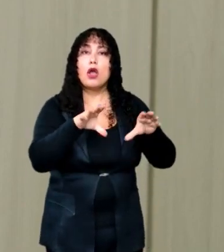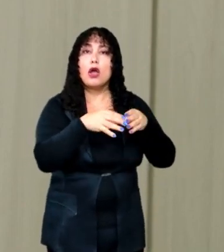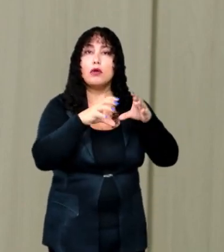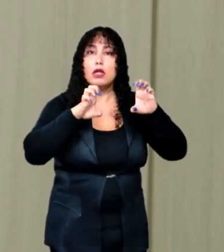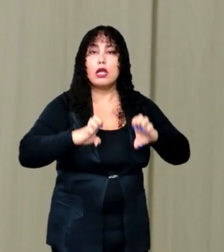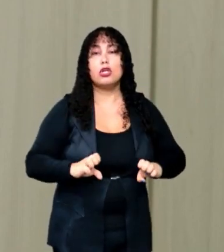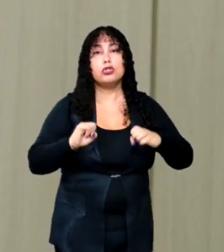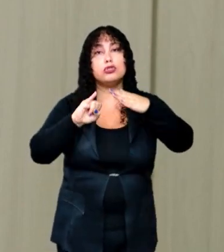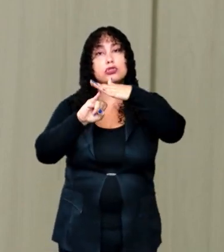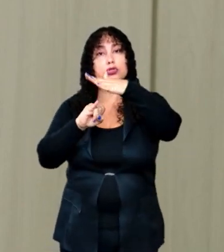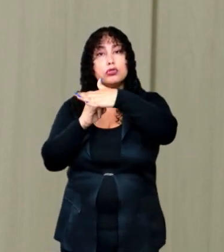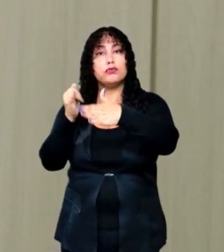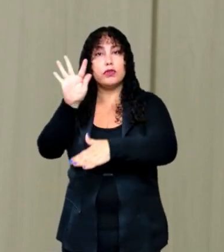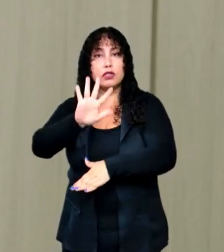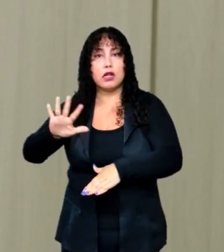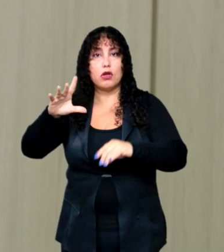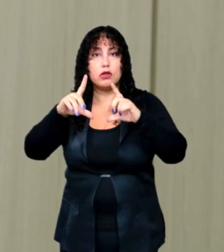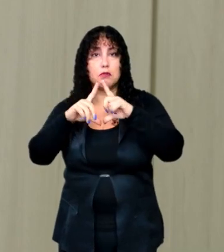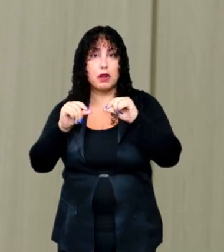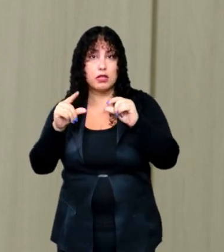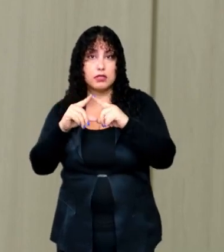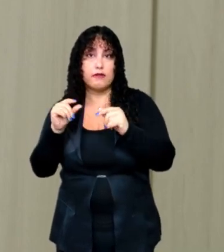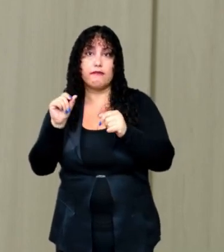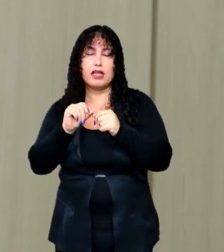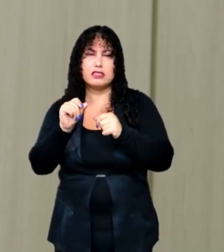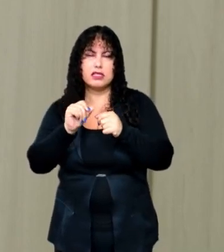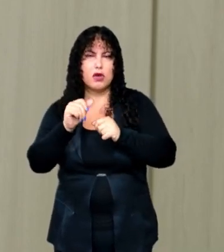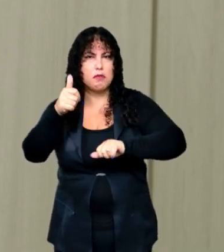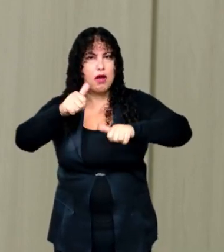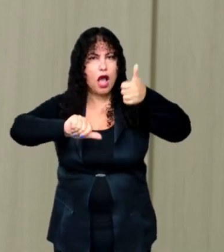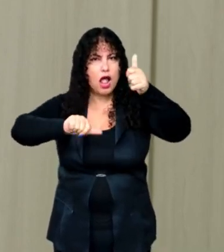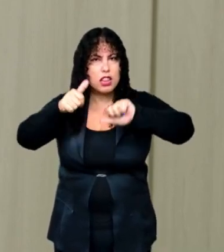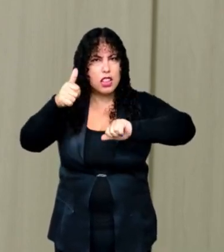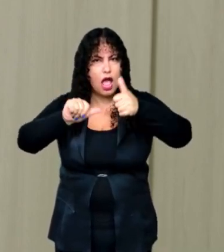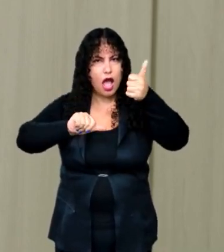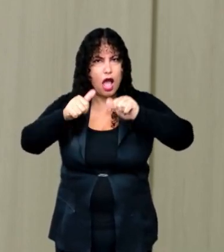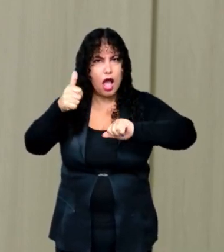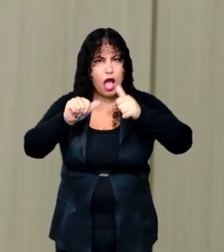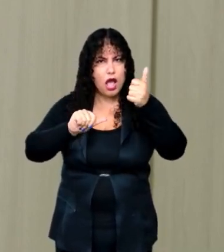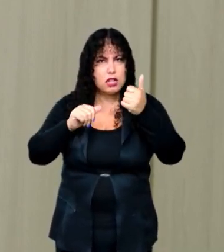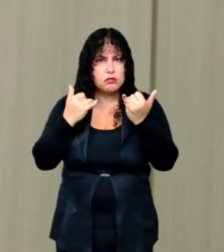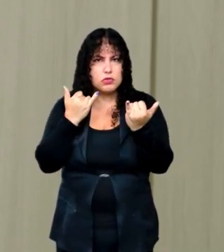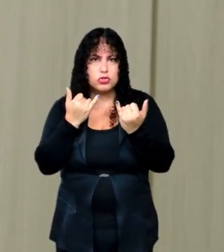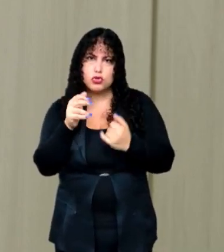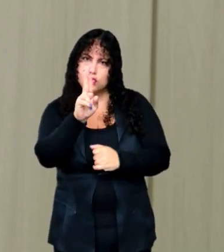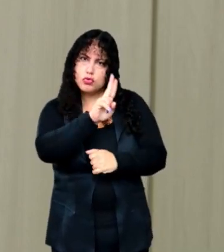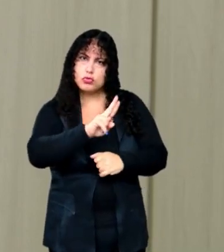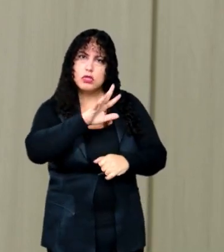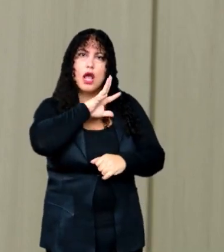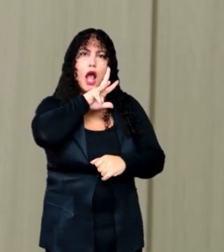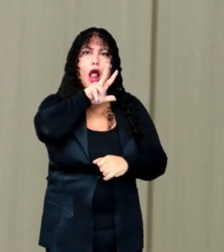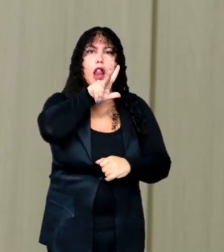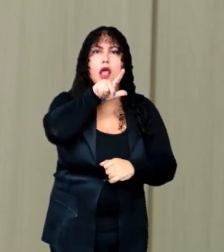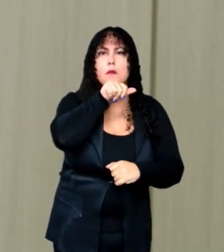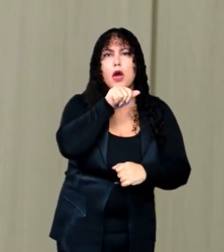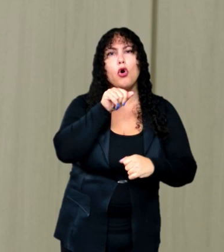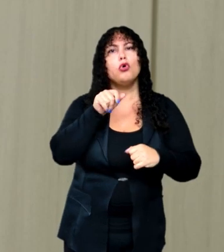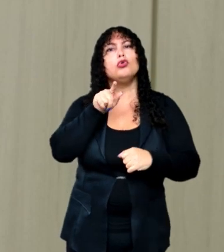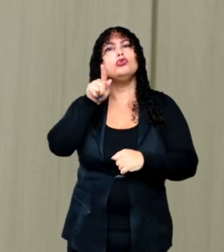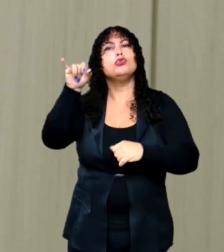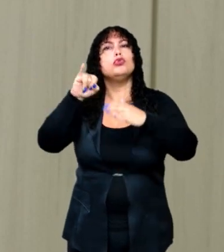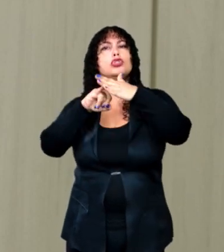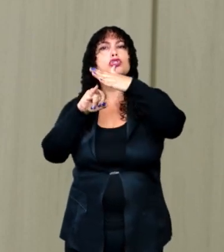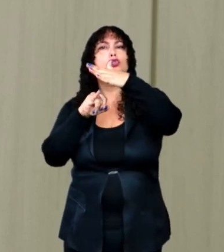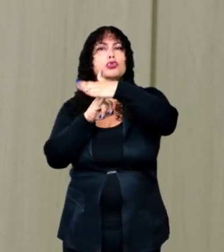do Instituto Federal de Brasília fazer uma análise, um parecer de utilização de animal de um Instituto Federal